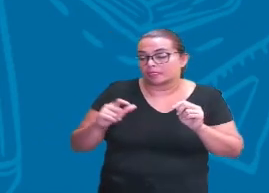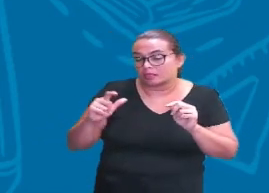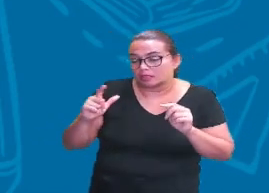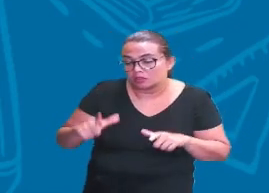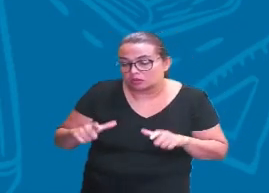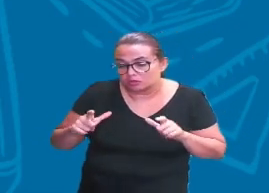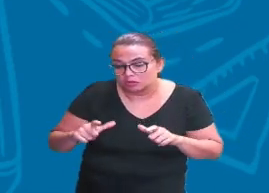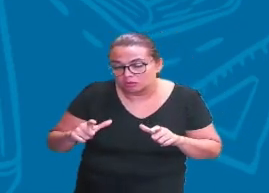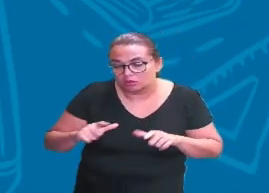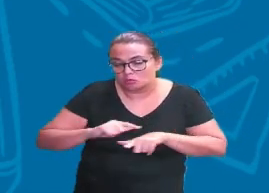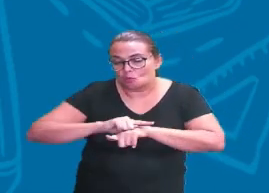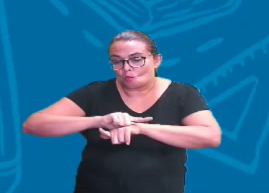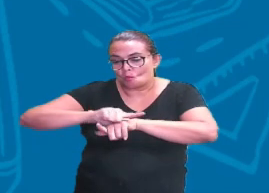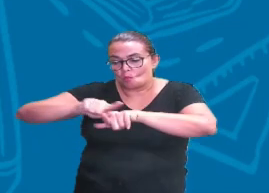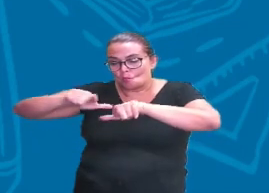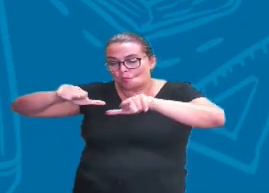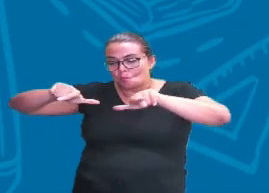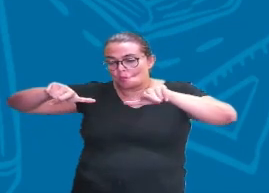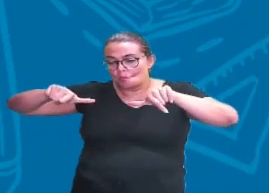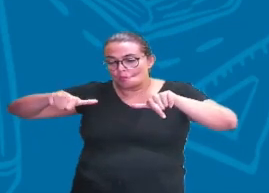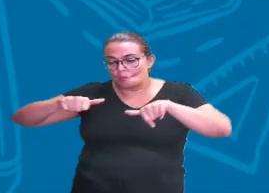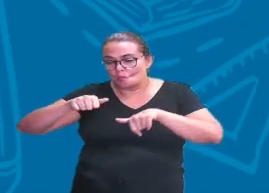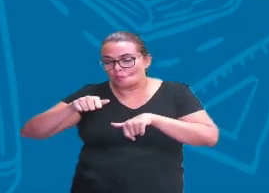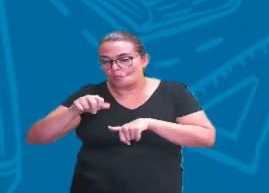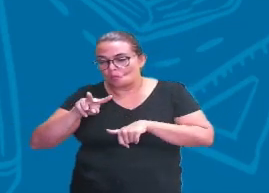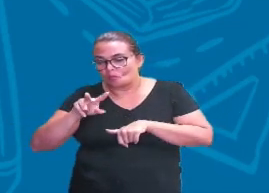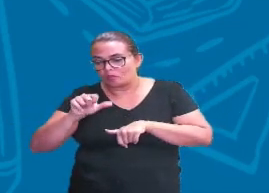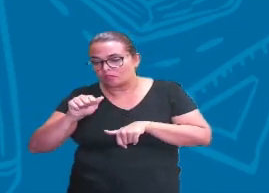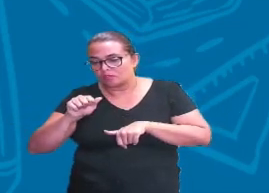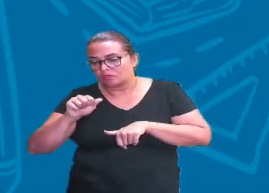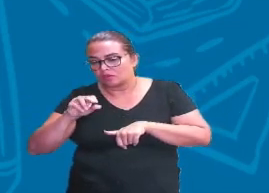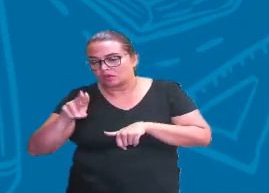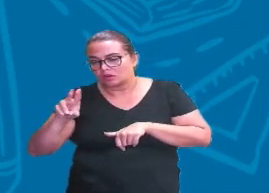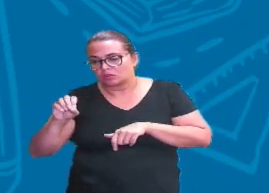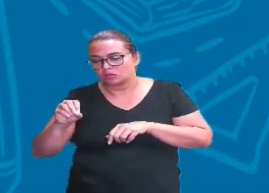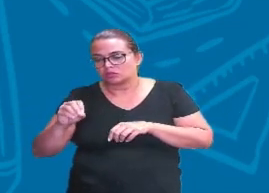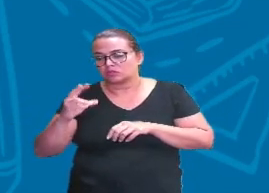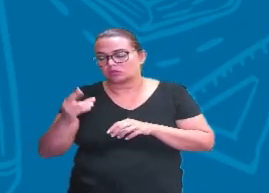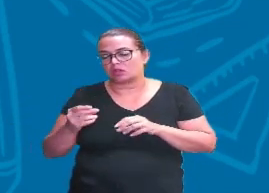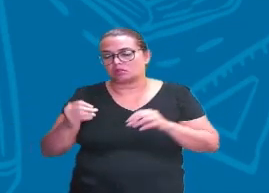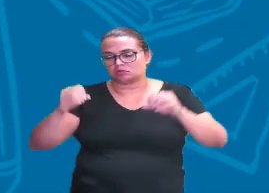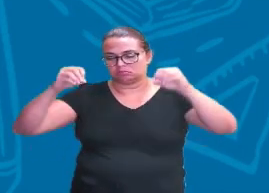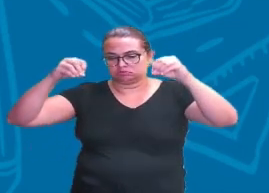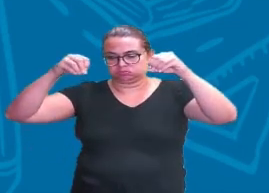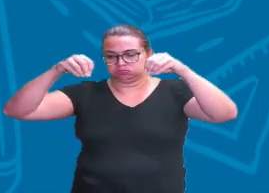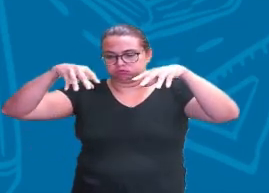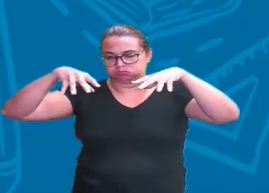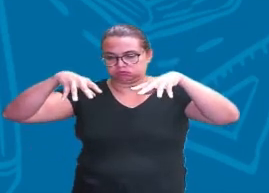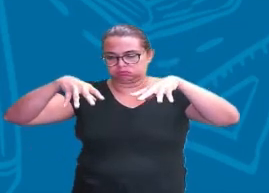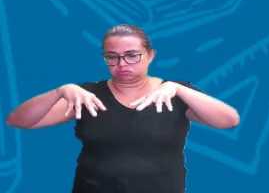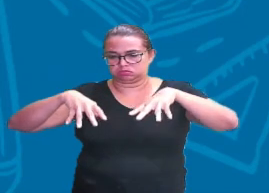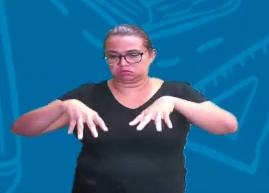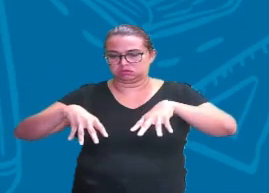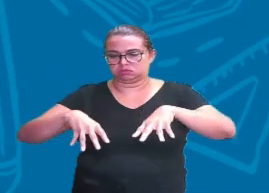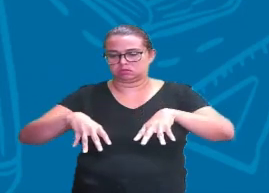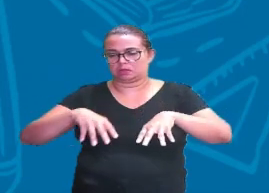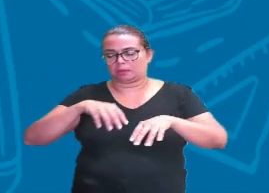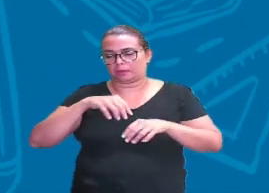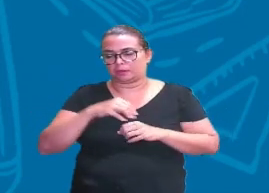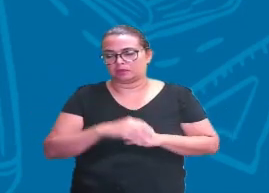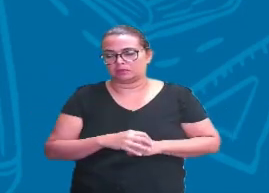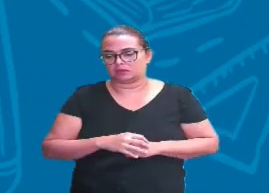ausência de ar, e soltar uma maçã e uma pena, como está mostrando aqui esse GIF, ambos irão cair